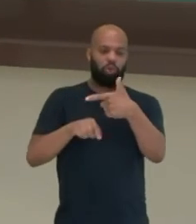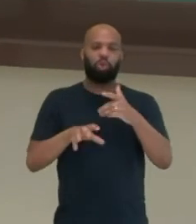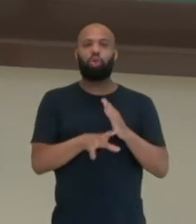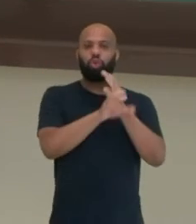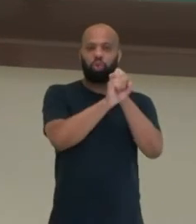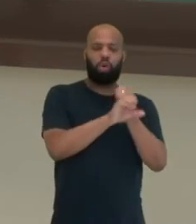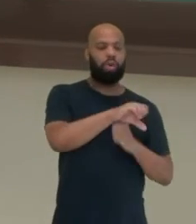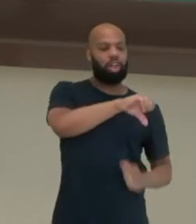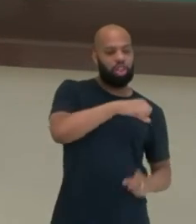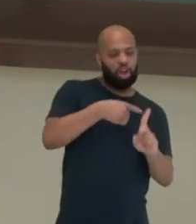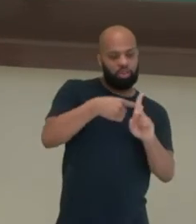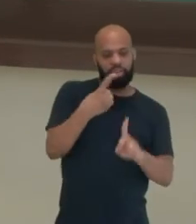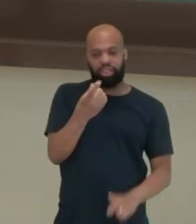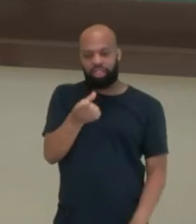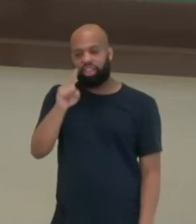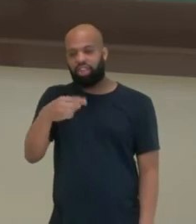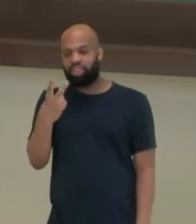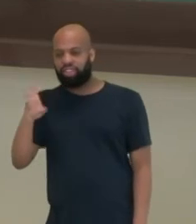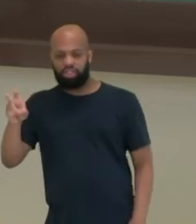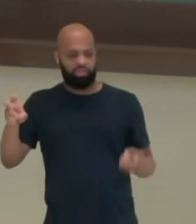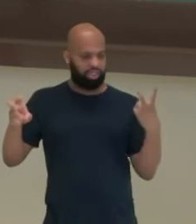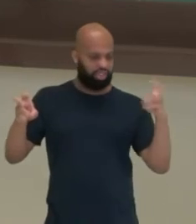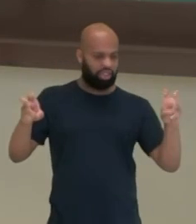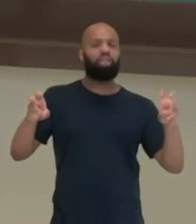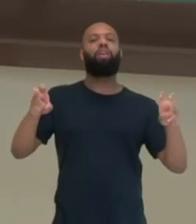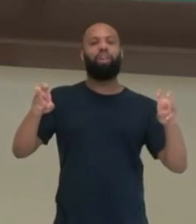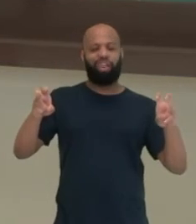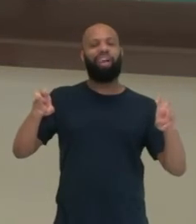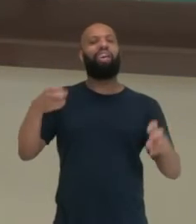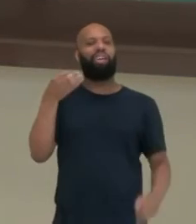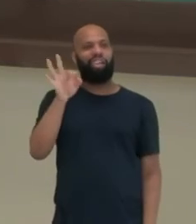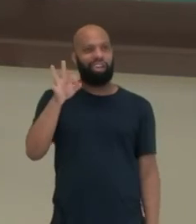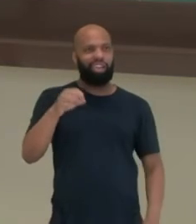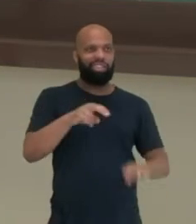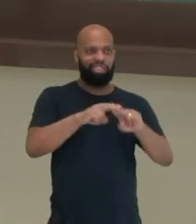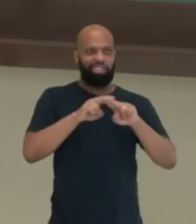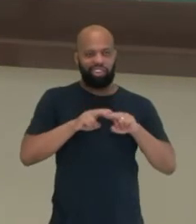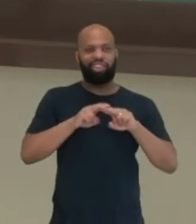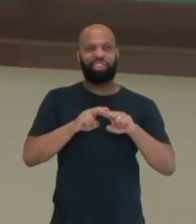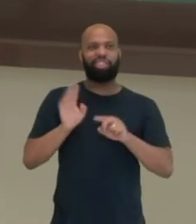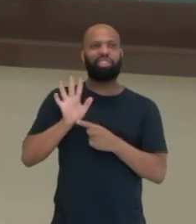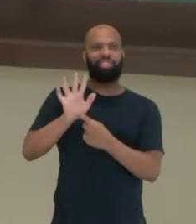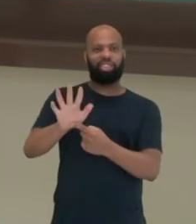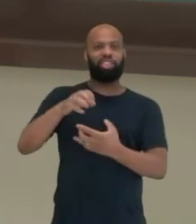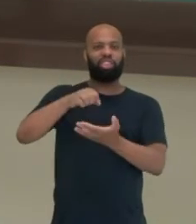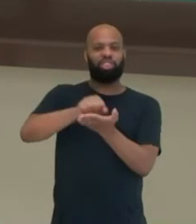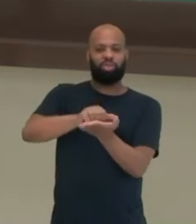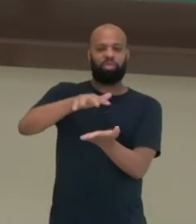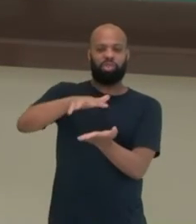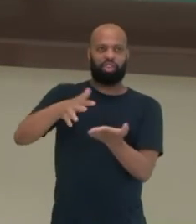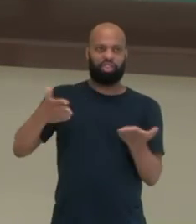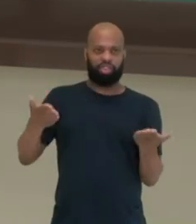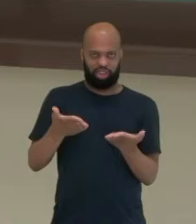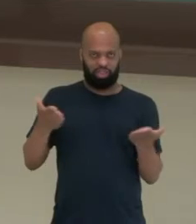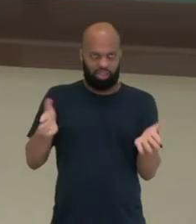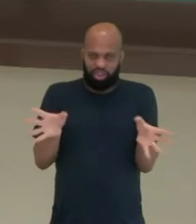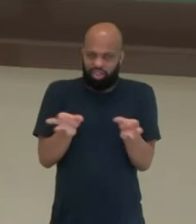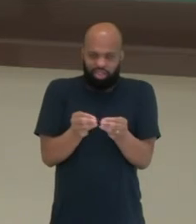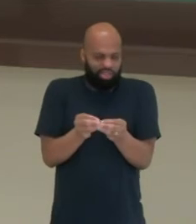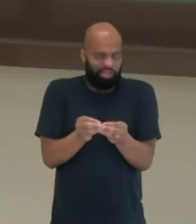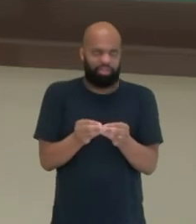dois somados resulta naquele terceiro ali. A demonstração geométrica. Bem sucinta, bem